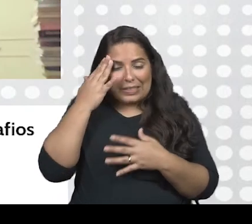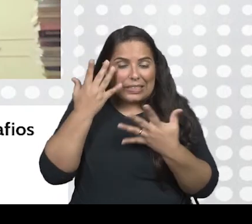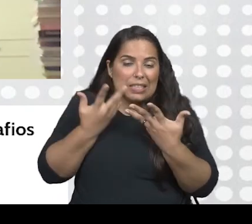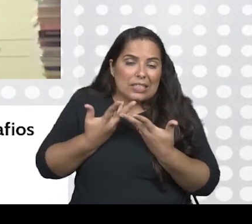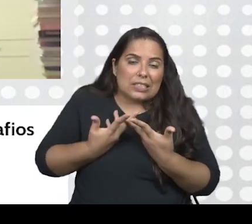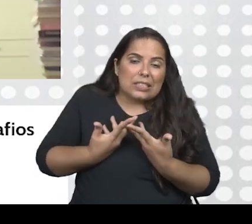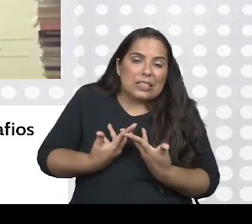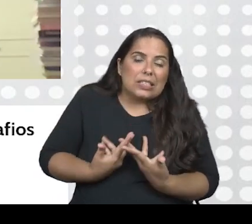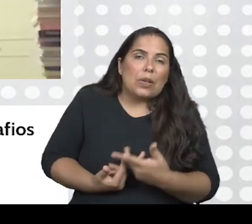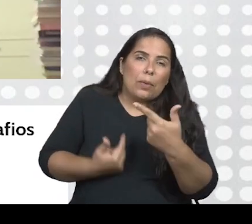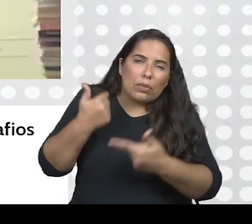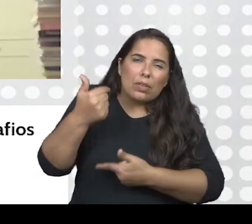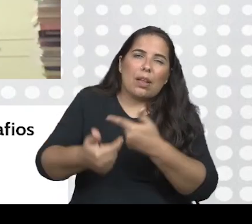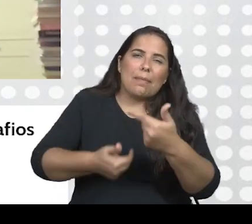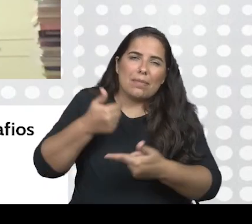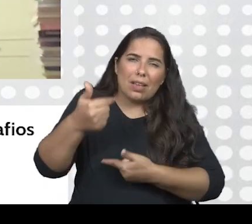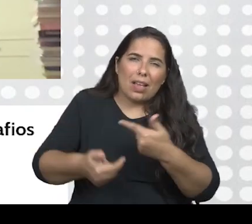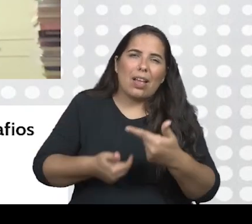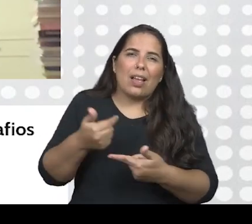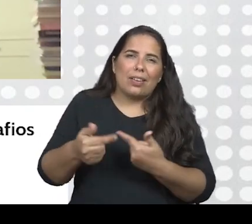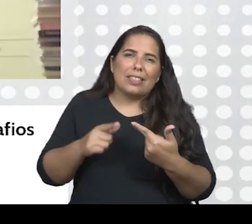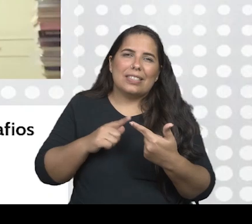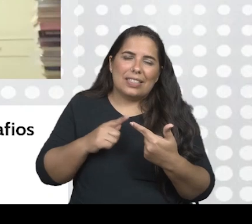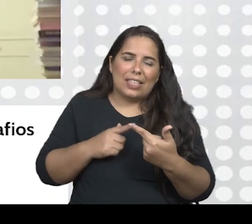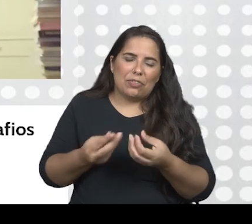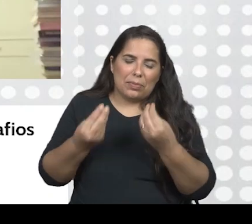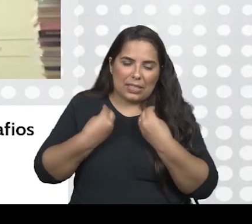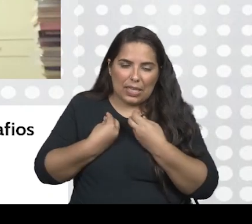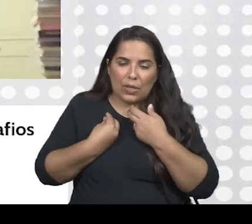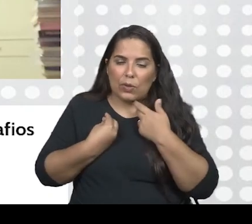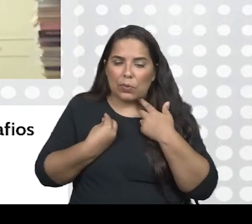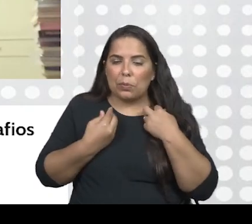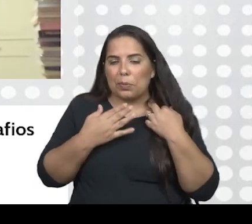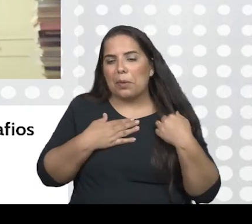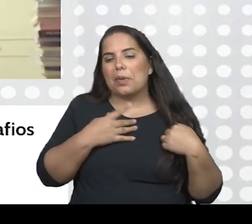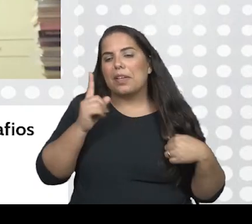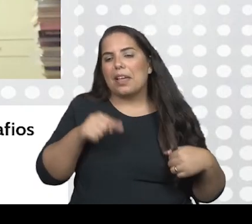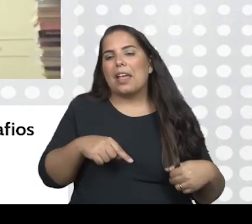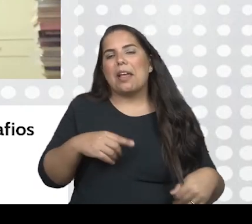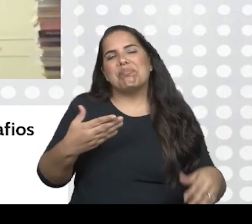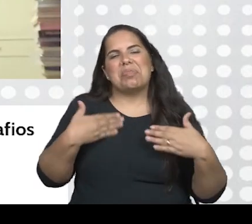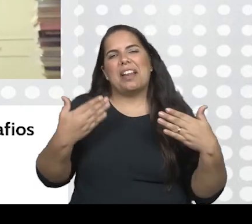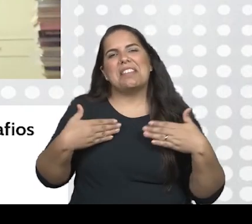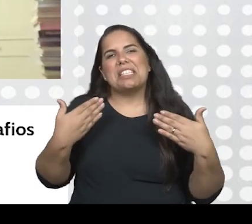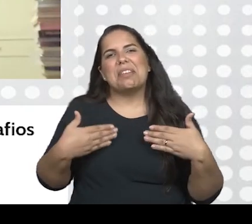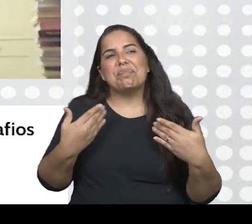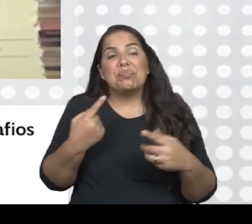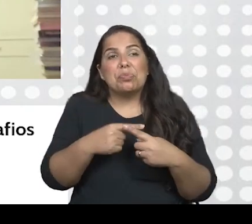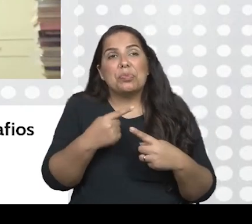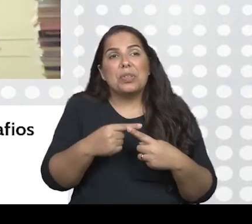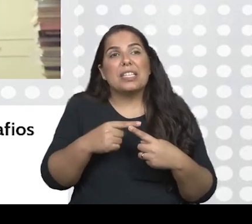exaustão pelo trabalho que me proporcionaram, é para mim um motivo de muita alegria, porque